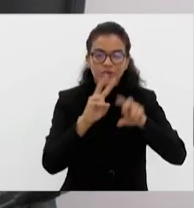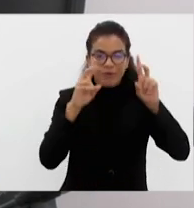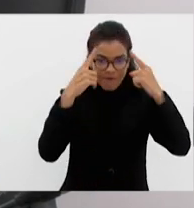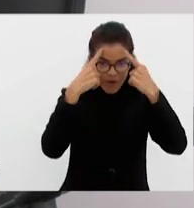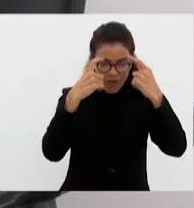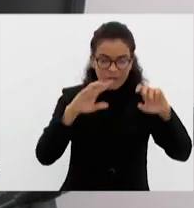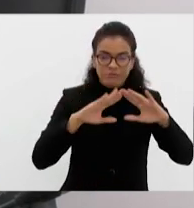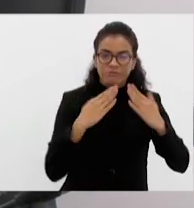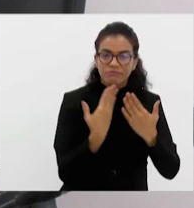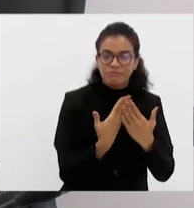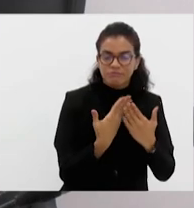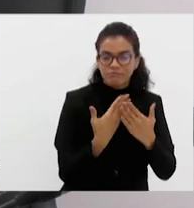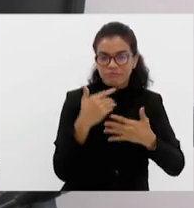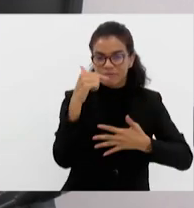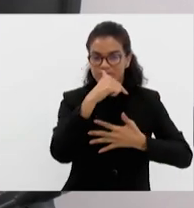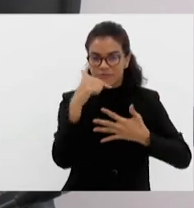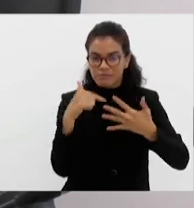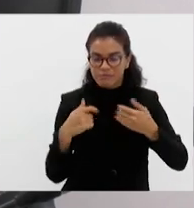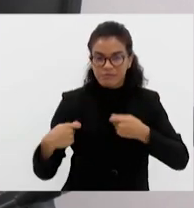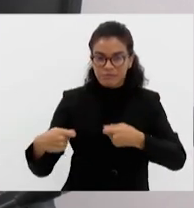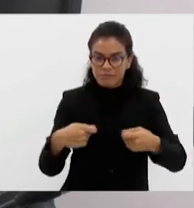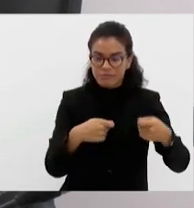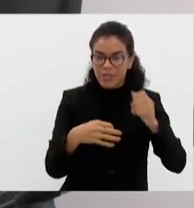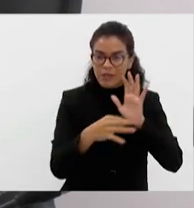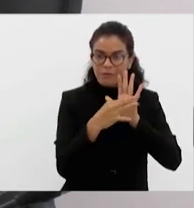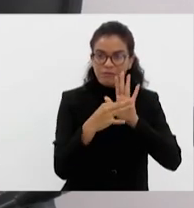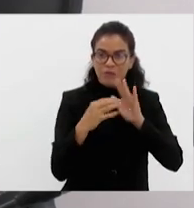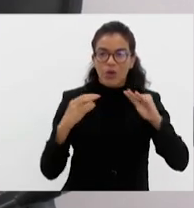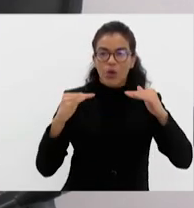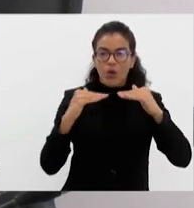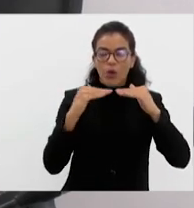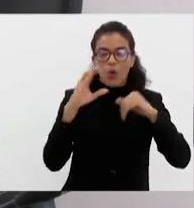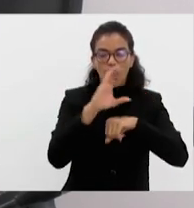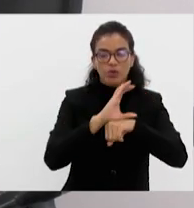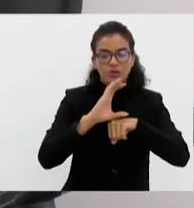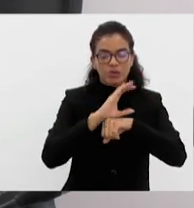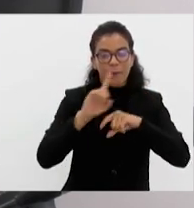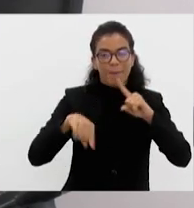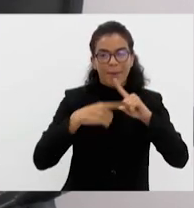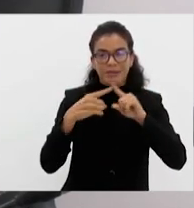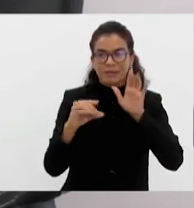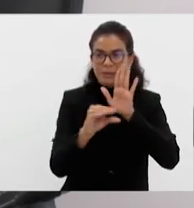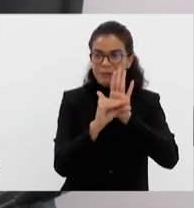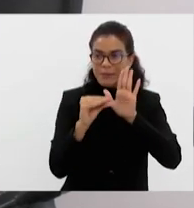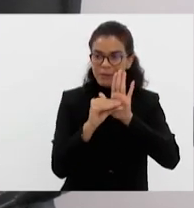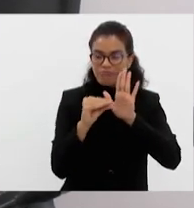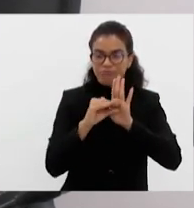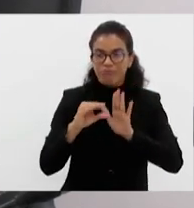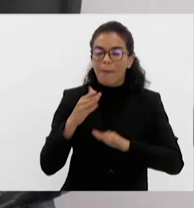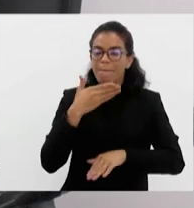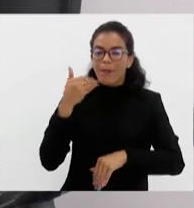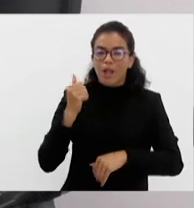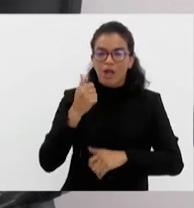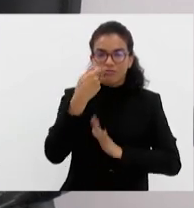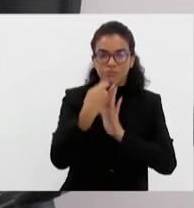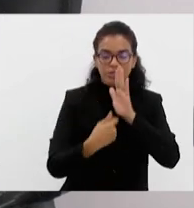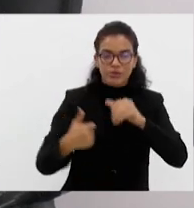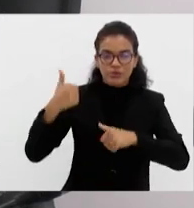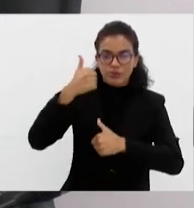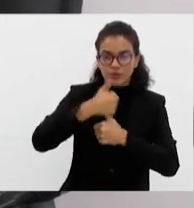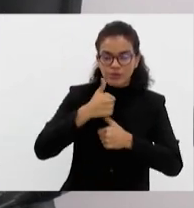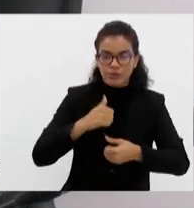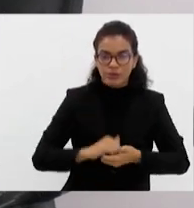Janeiro e dá outras providências. O parecer é pela constitucionalidade com emendas, concluindo por substitutivo. Em